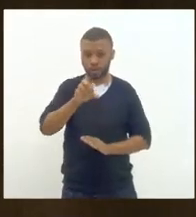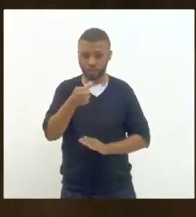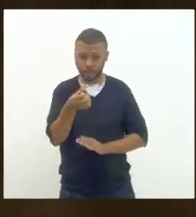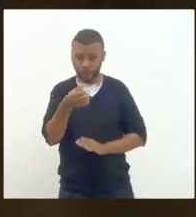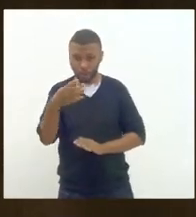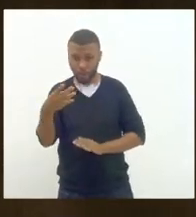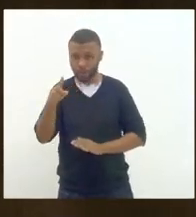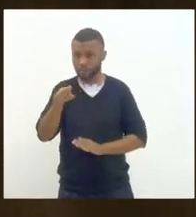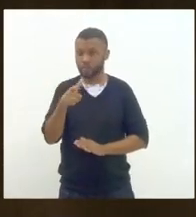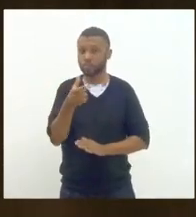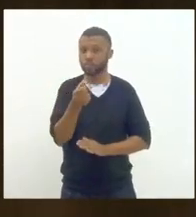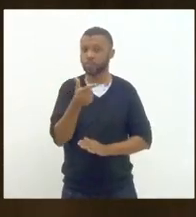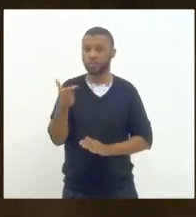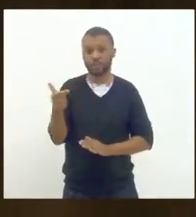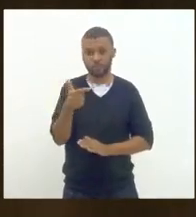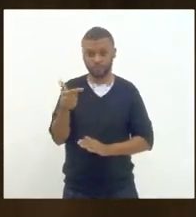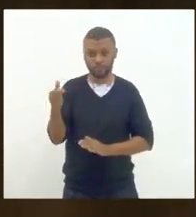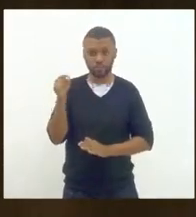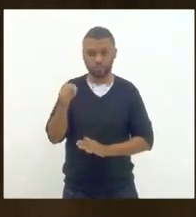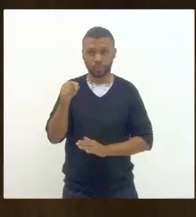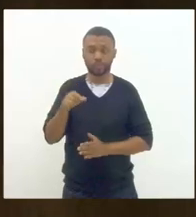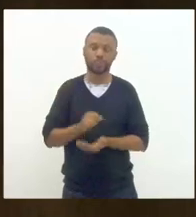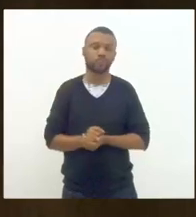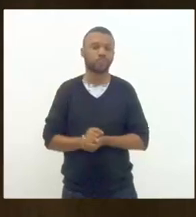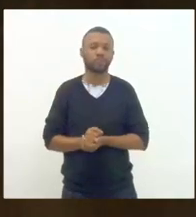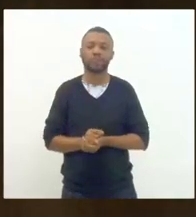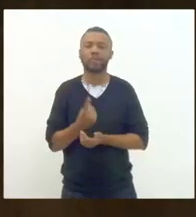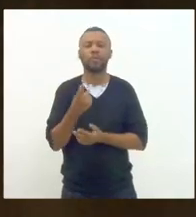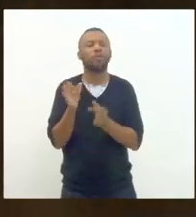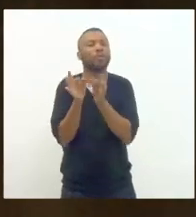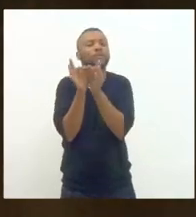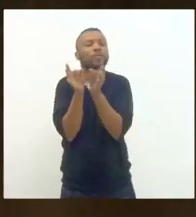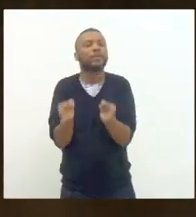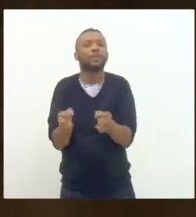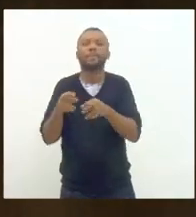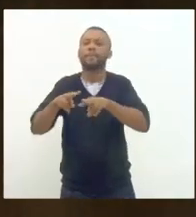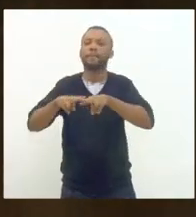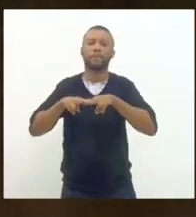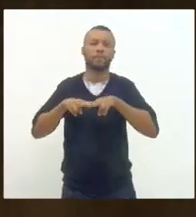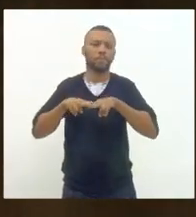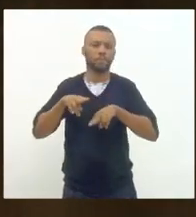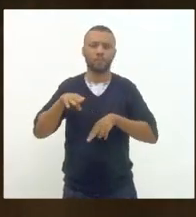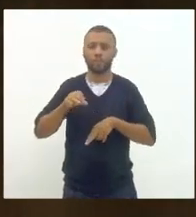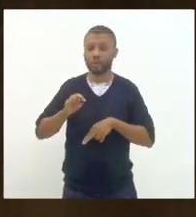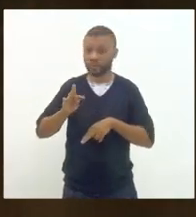5964 de 2022, e por um simples motivo: